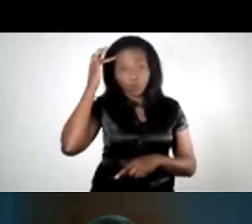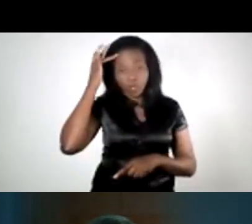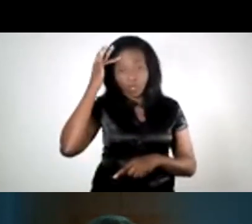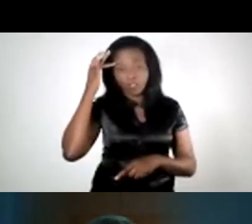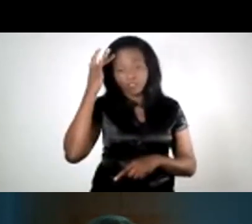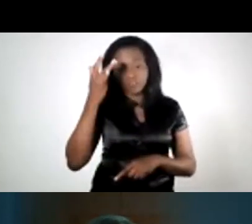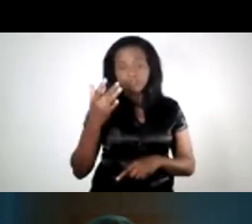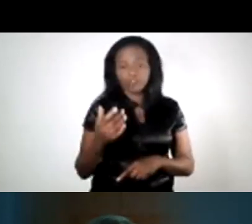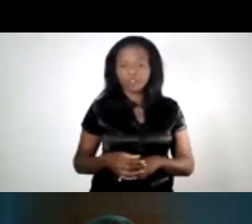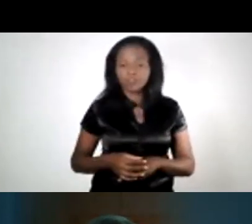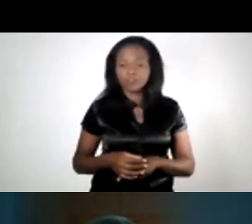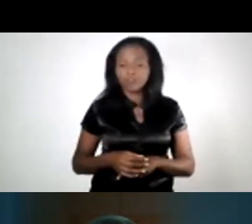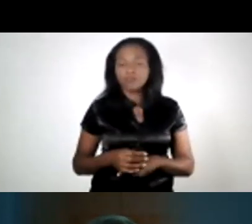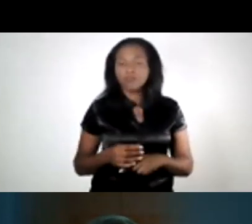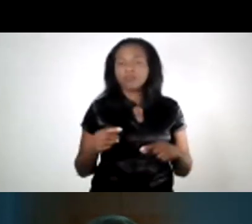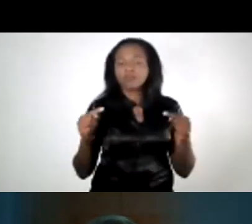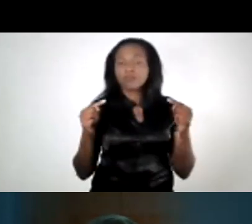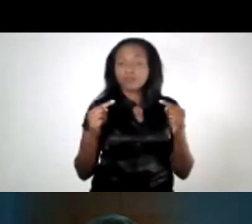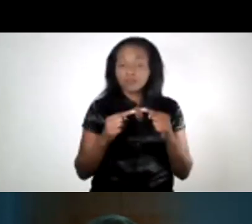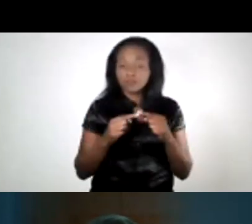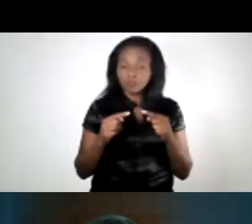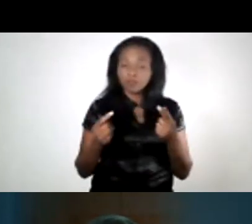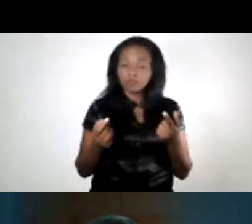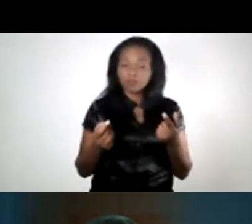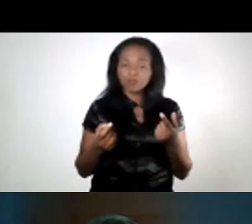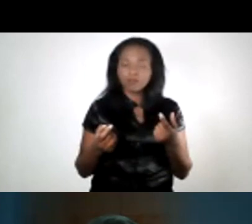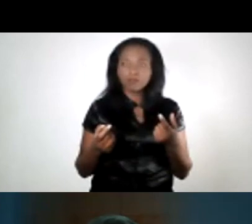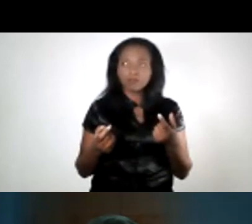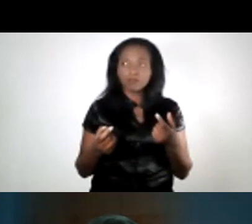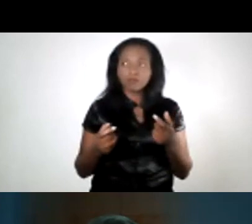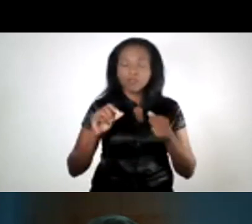é compor junto com tantas outras, né,